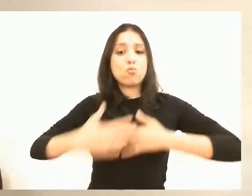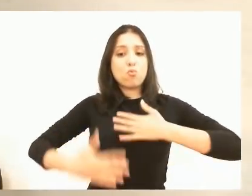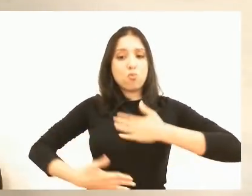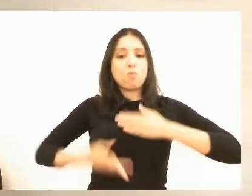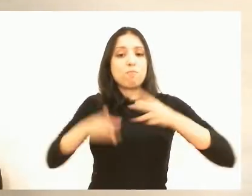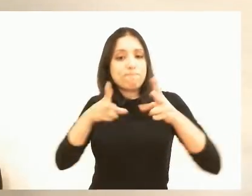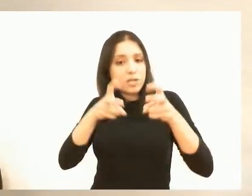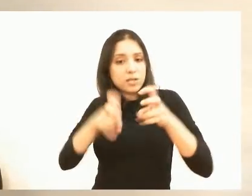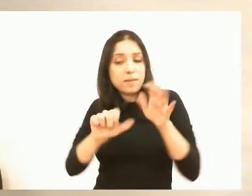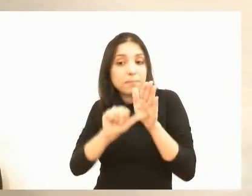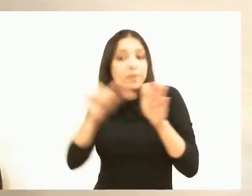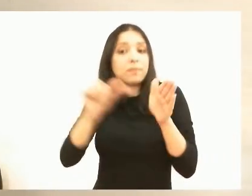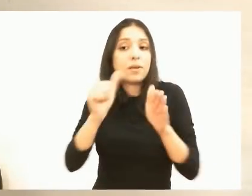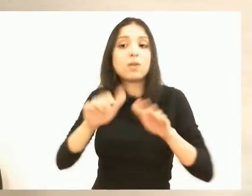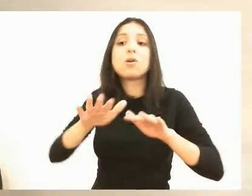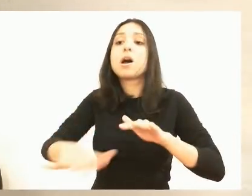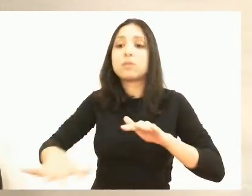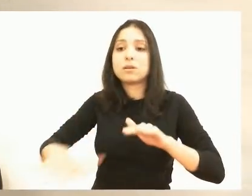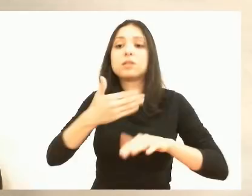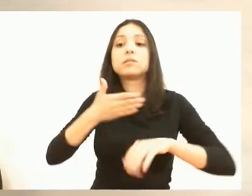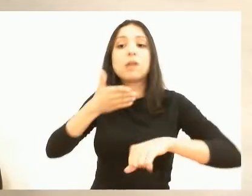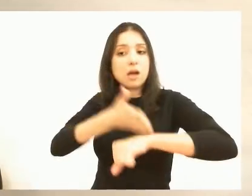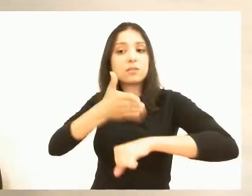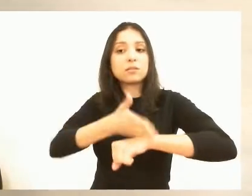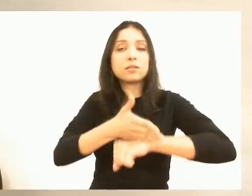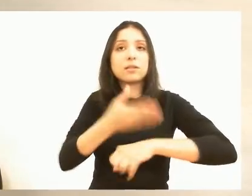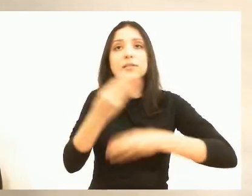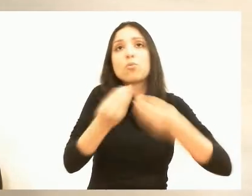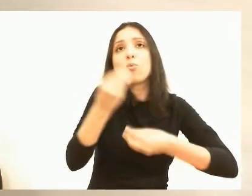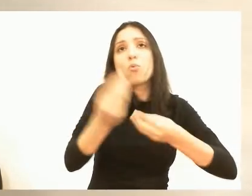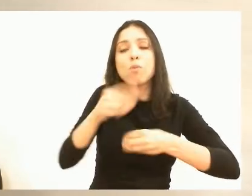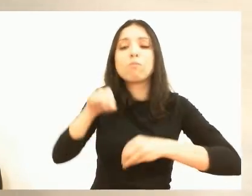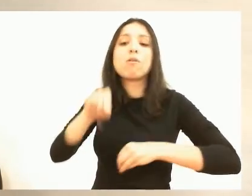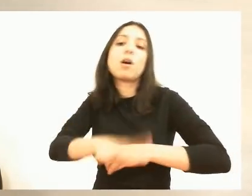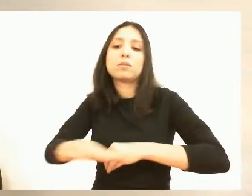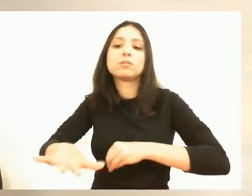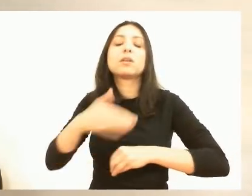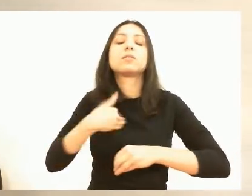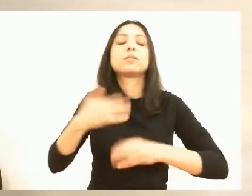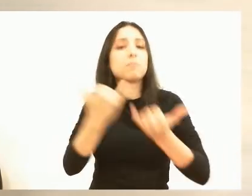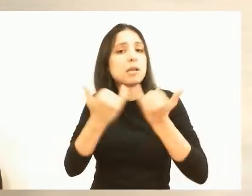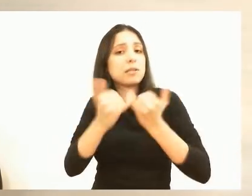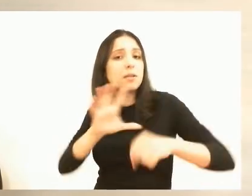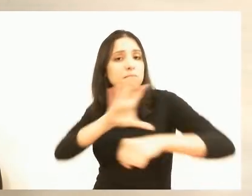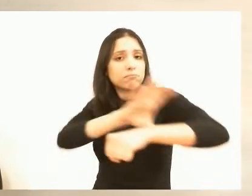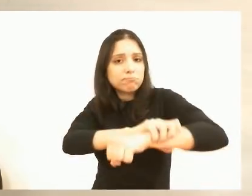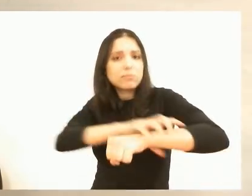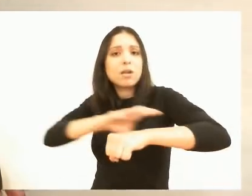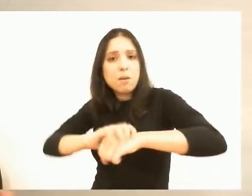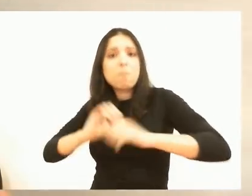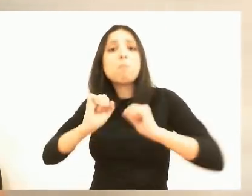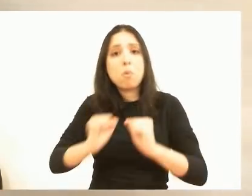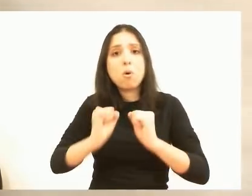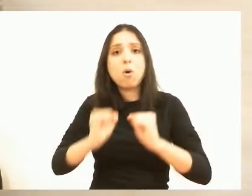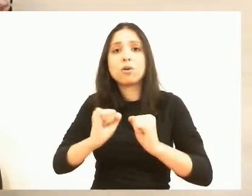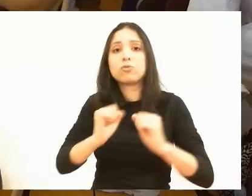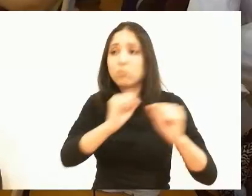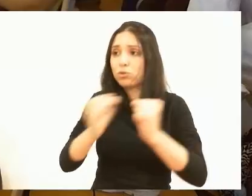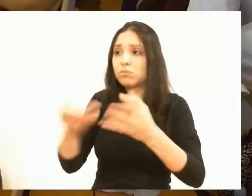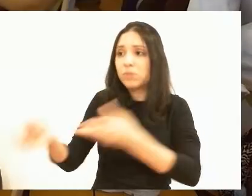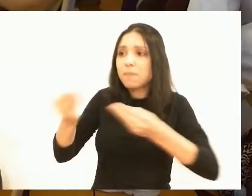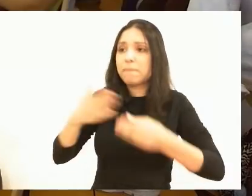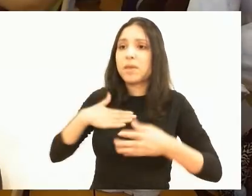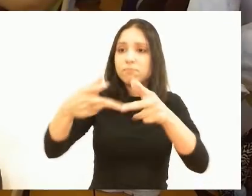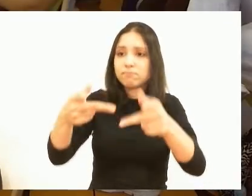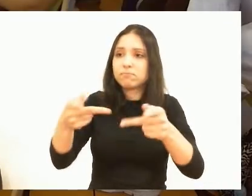e acesso quando eu digo é da concretude mesmo é palpável posso pegar minha bacia possam